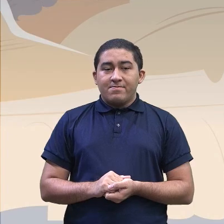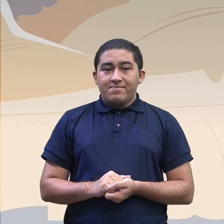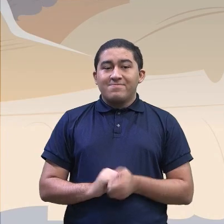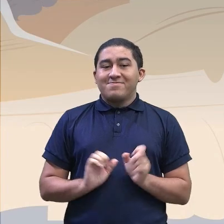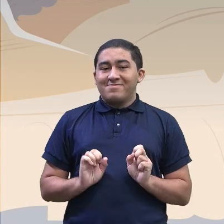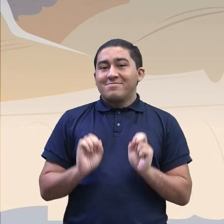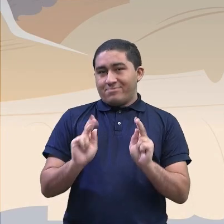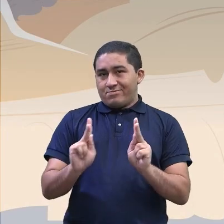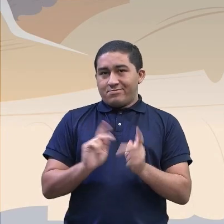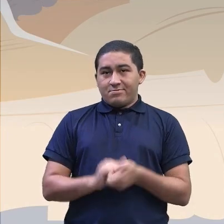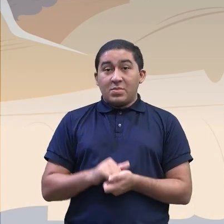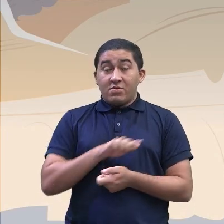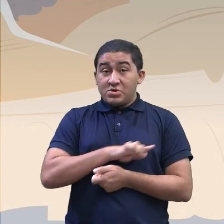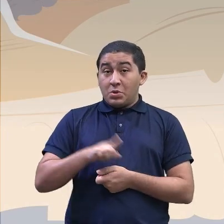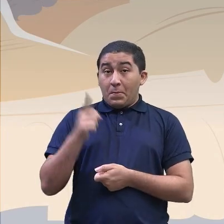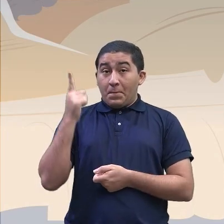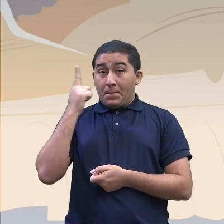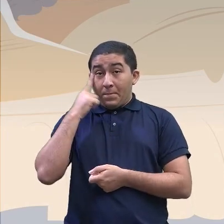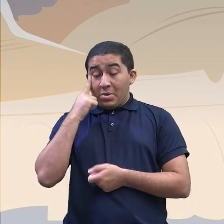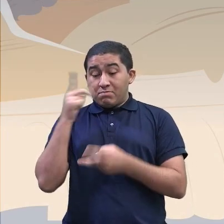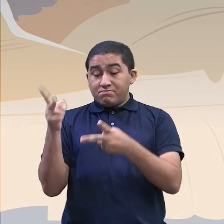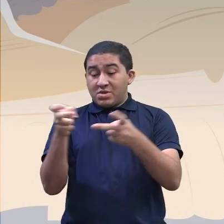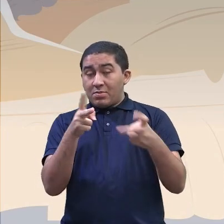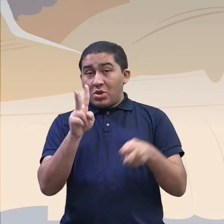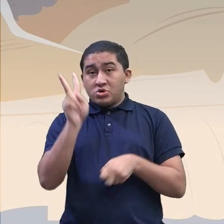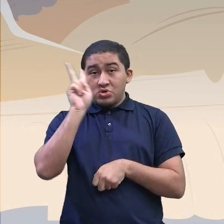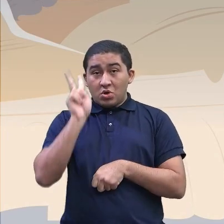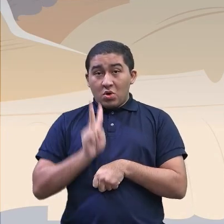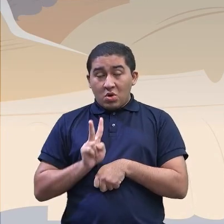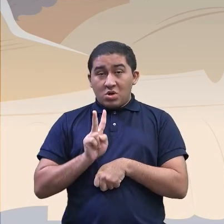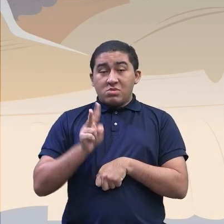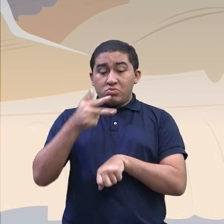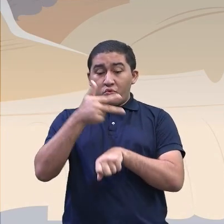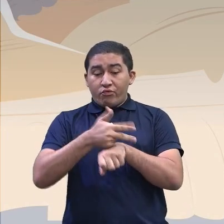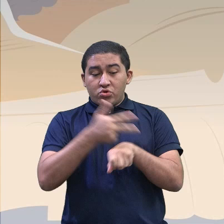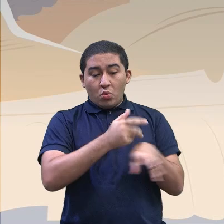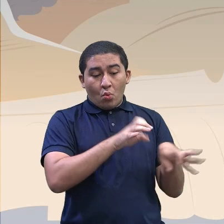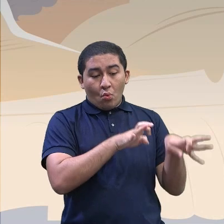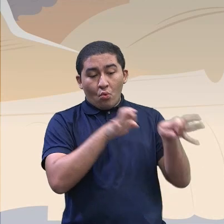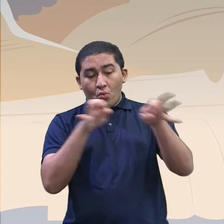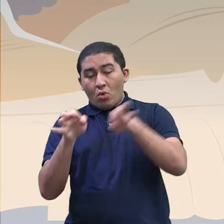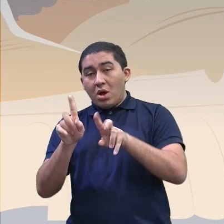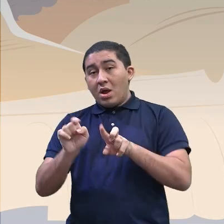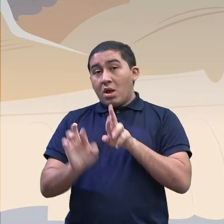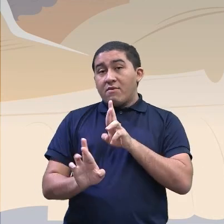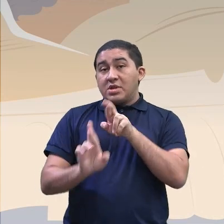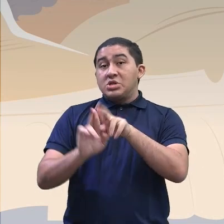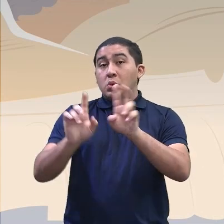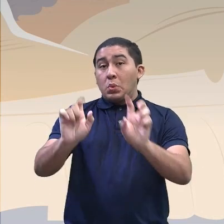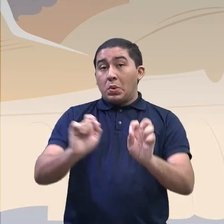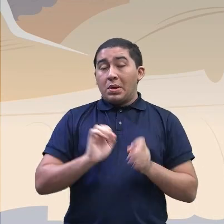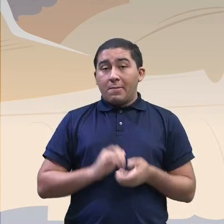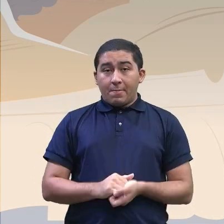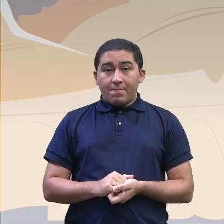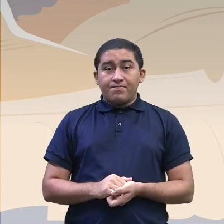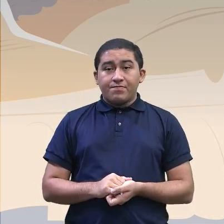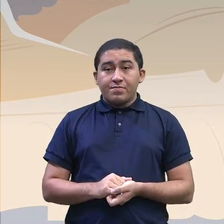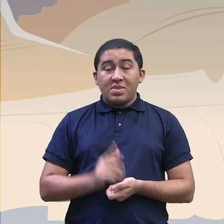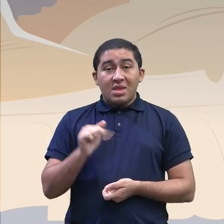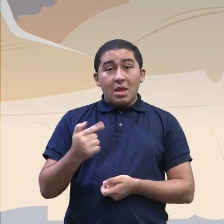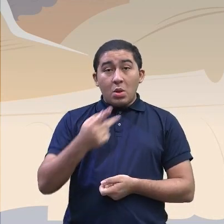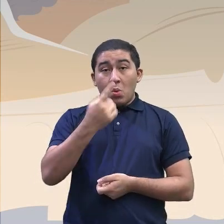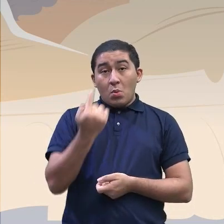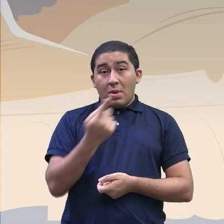Muito bem, vocês viram aí a pequena história, né, sobre provavelmente um meliante,